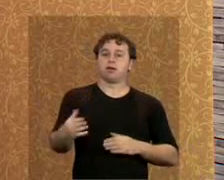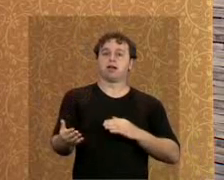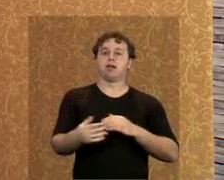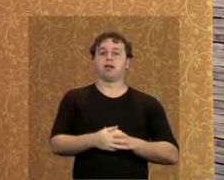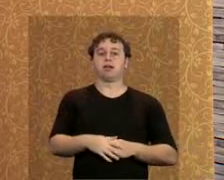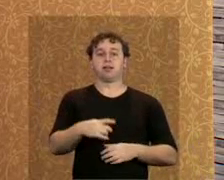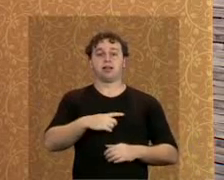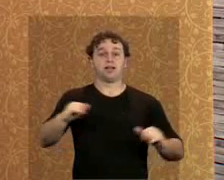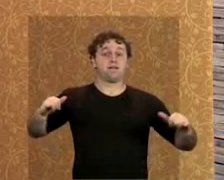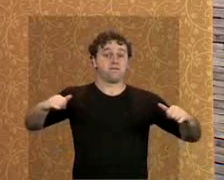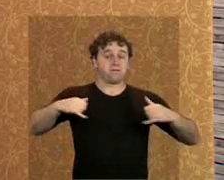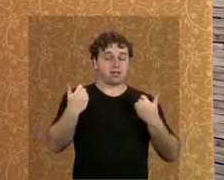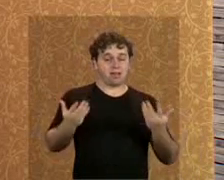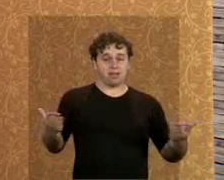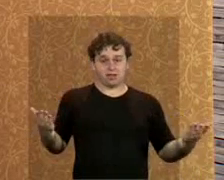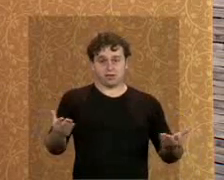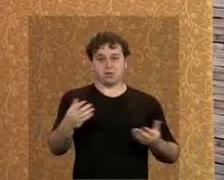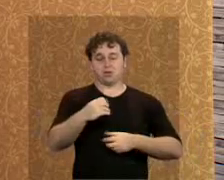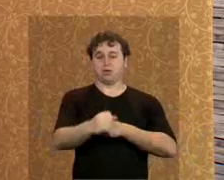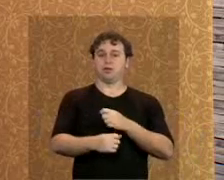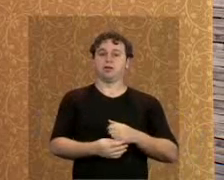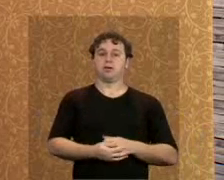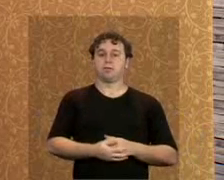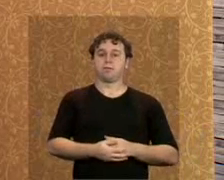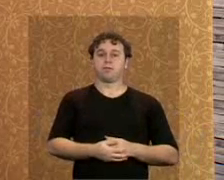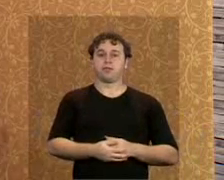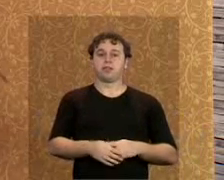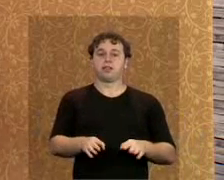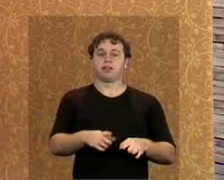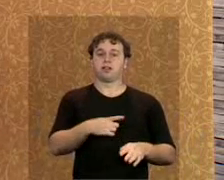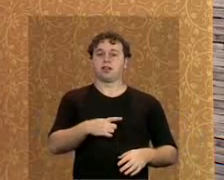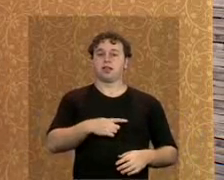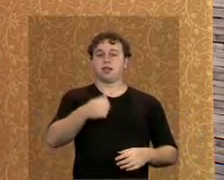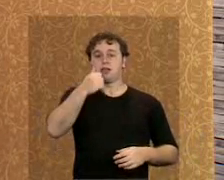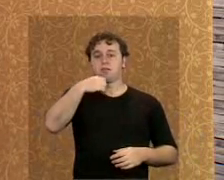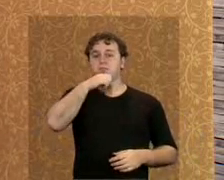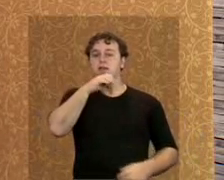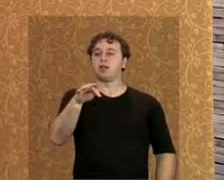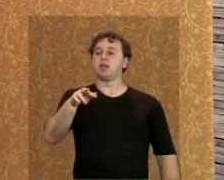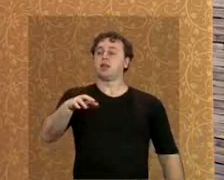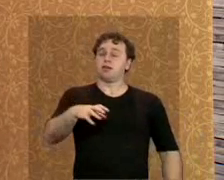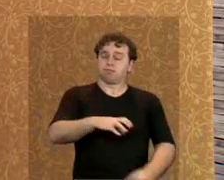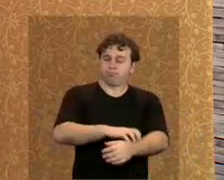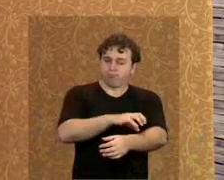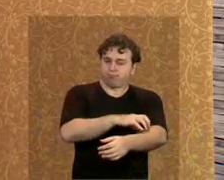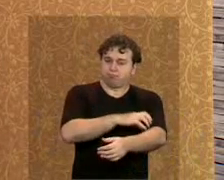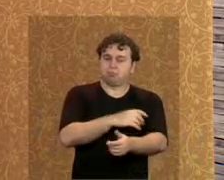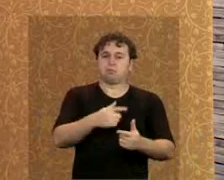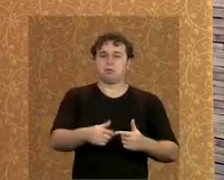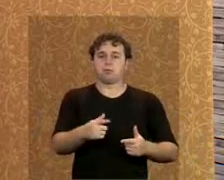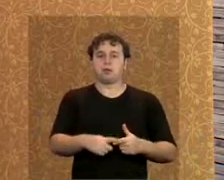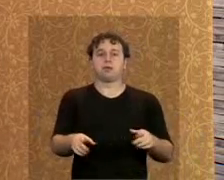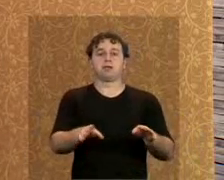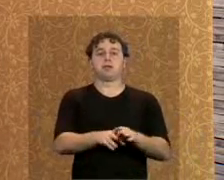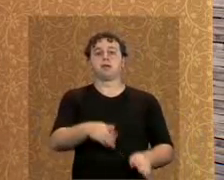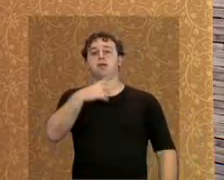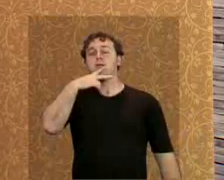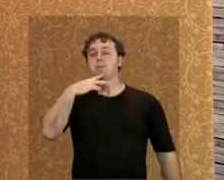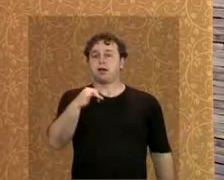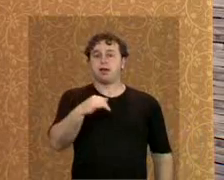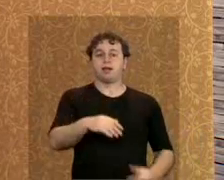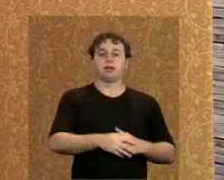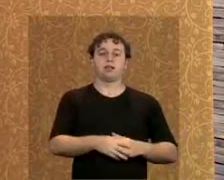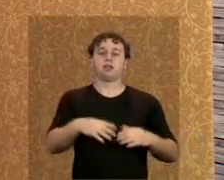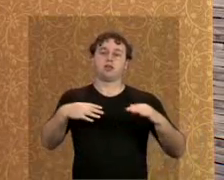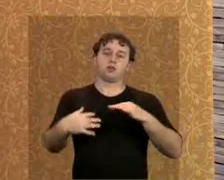completa mais um ano de vida. Claro. Ela possui fibromialgia e estão na luta constantemente. Pelo meu pai, que eu amo muito.